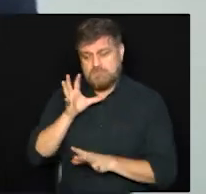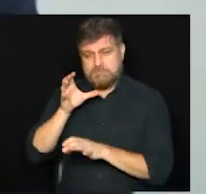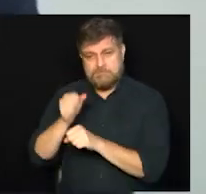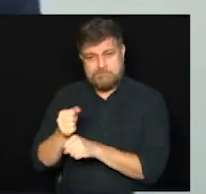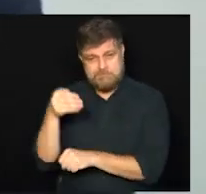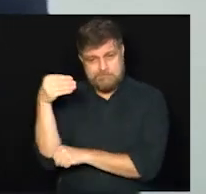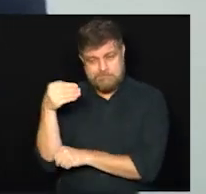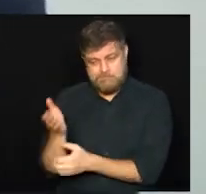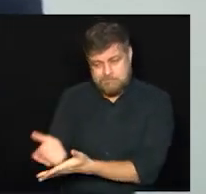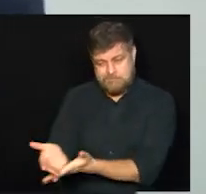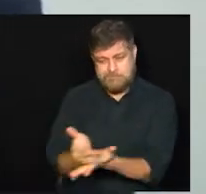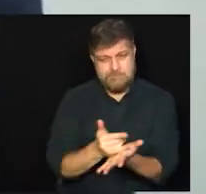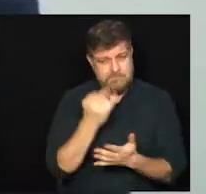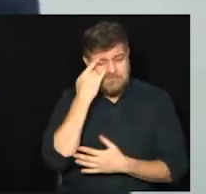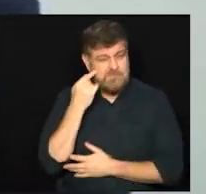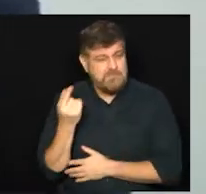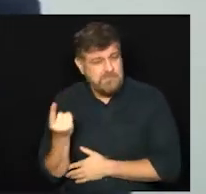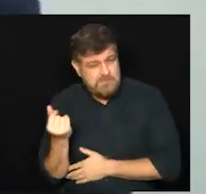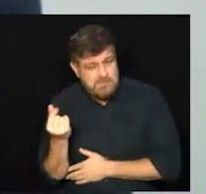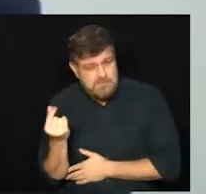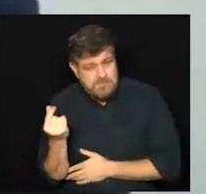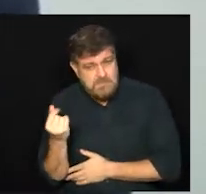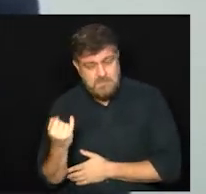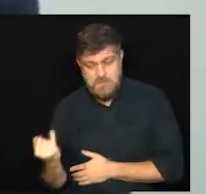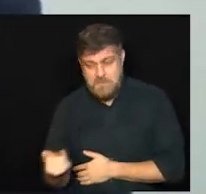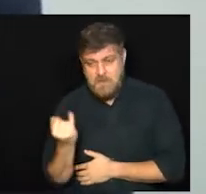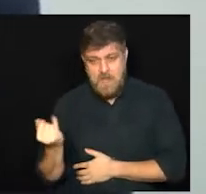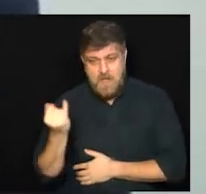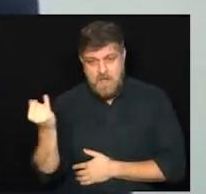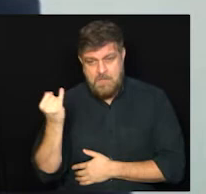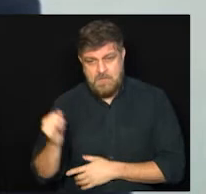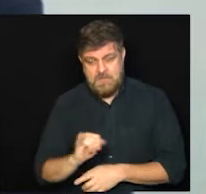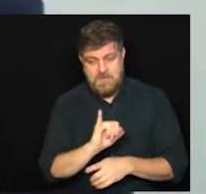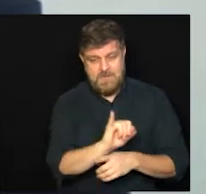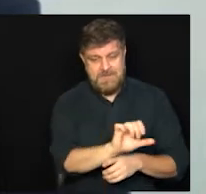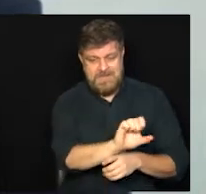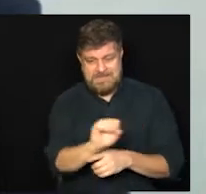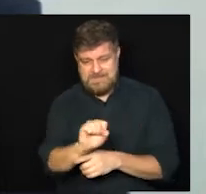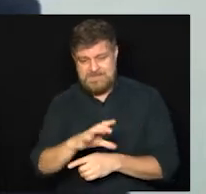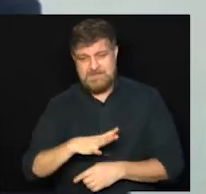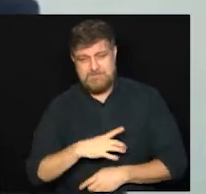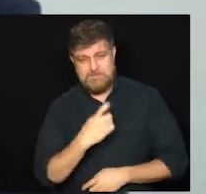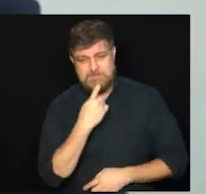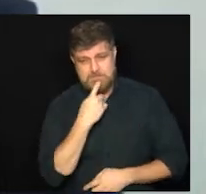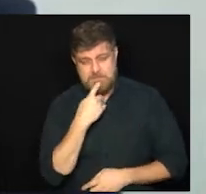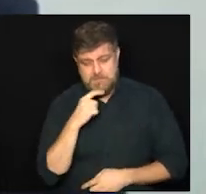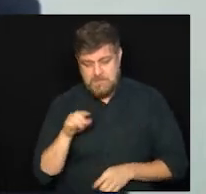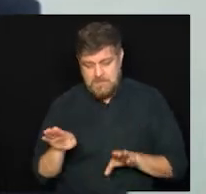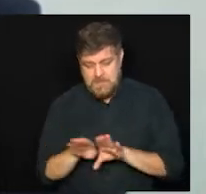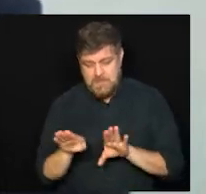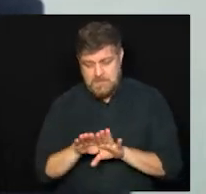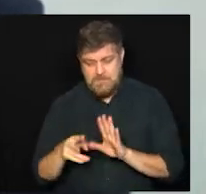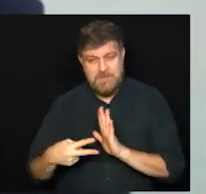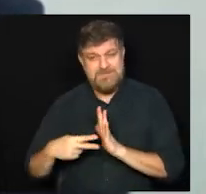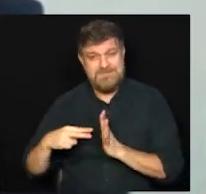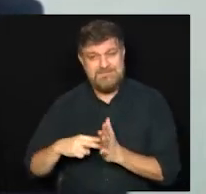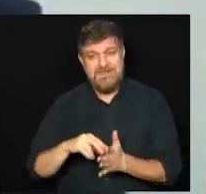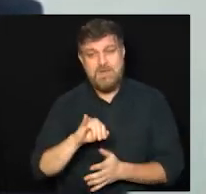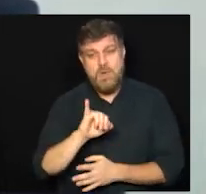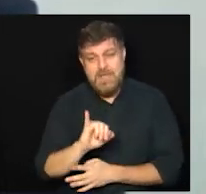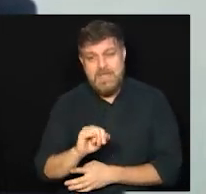hotéis, né? O quanto a importância do segmento para o ISS da cidade e a importância do segmento para o IPTU da